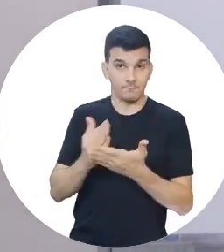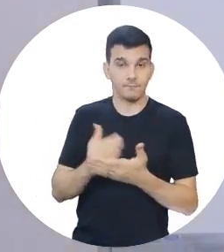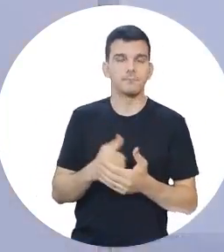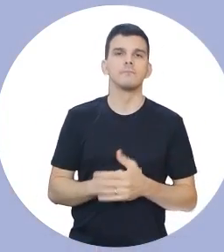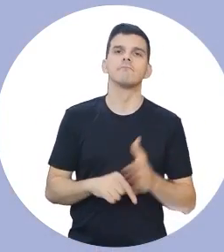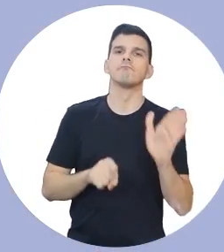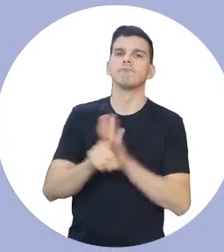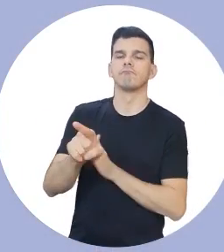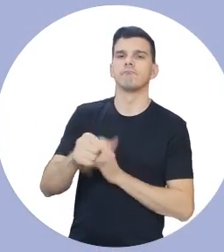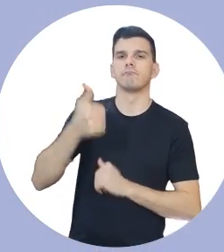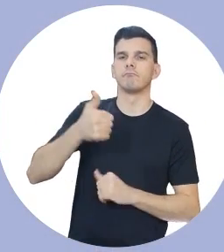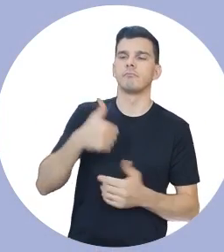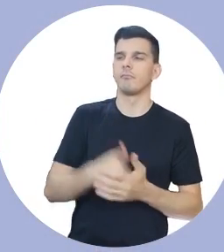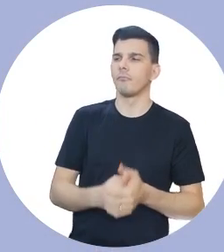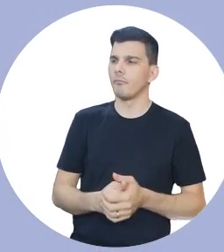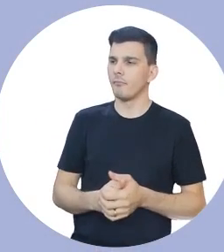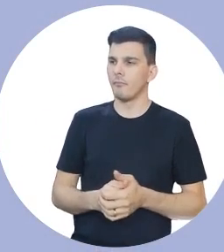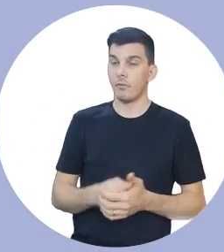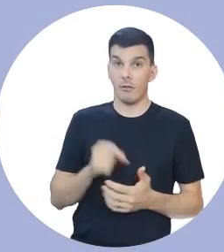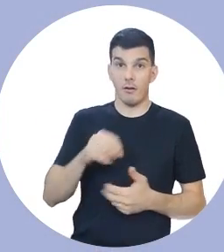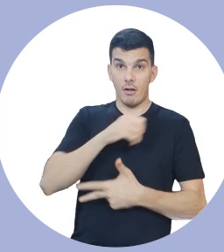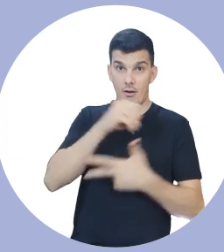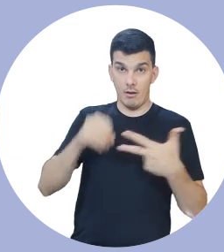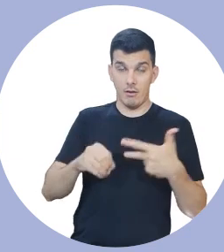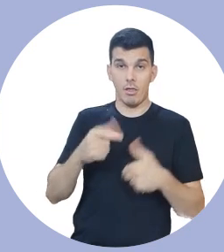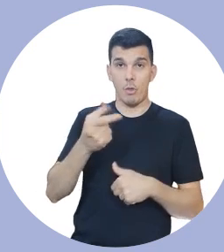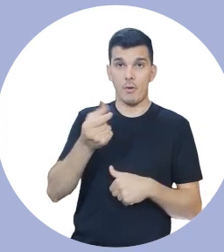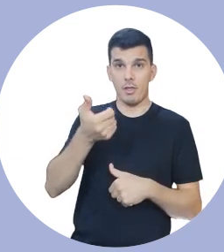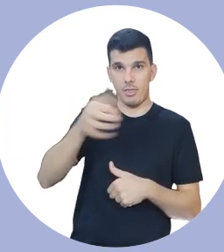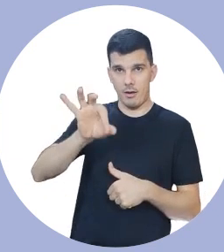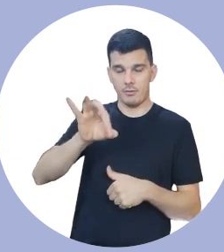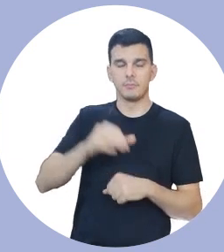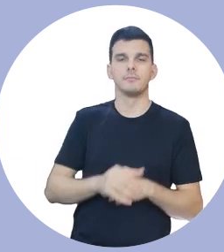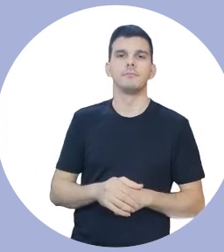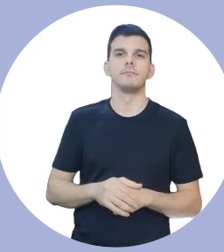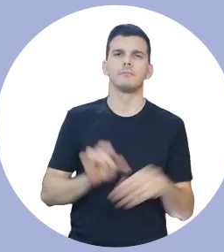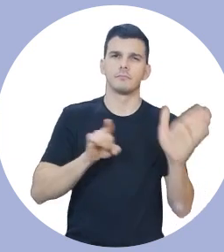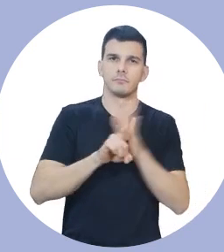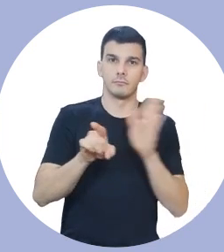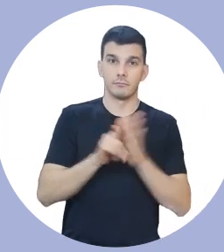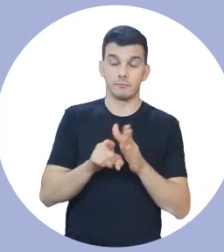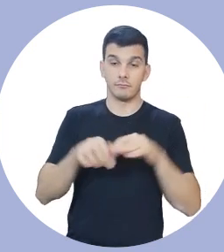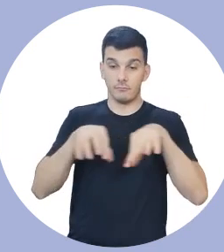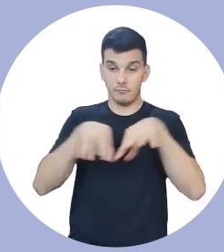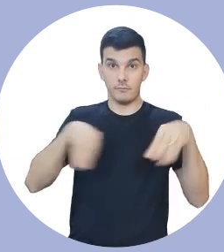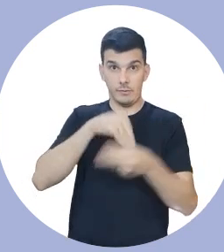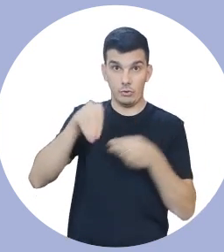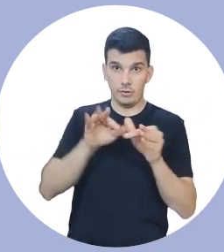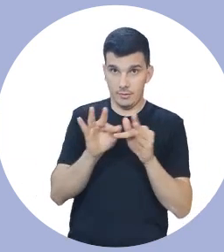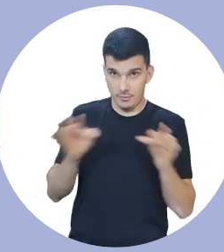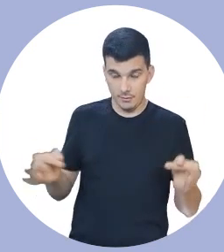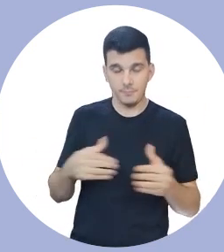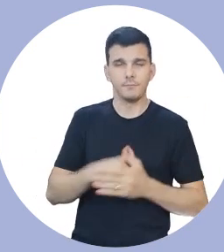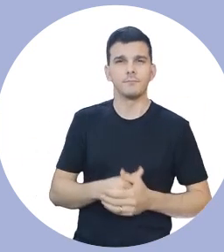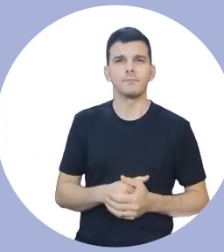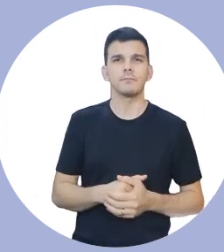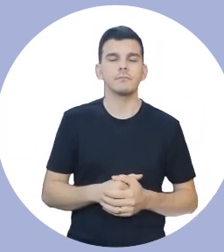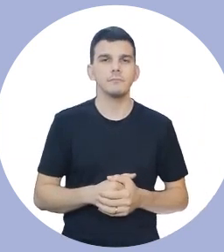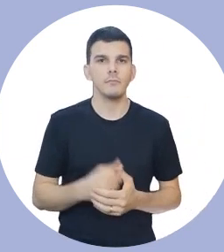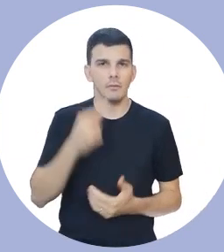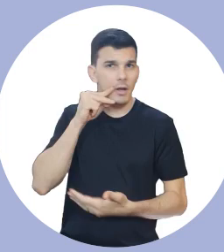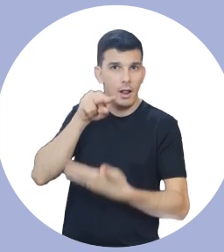vamos começar? Primeira questão. A primeira questão é do Enem de 2010. É uma questão de separação de mistura